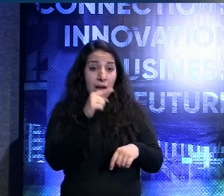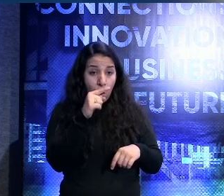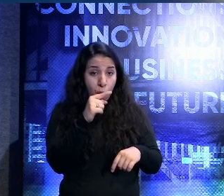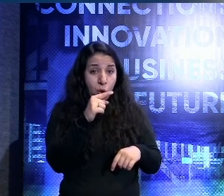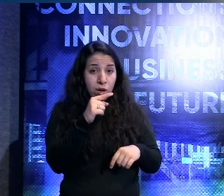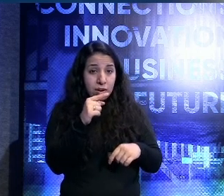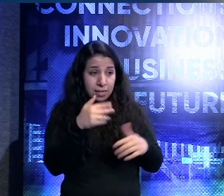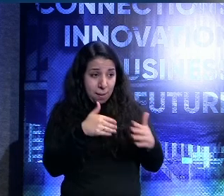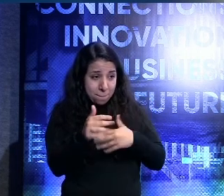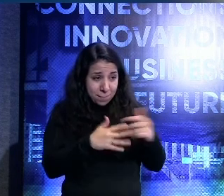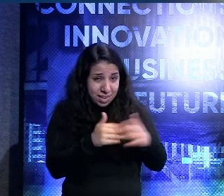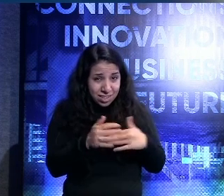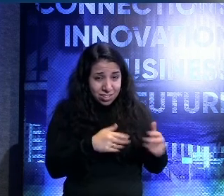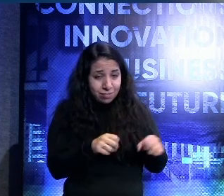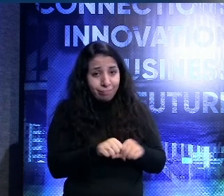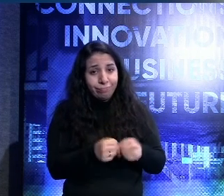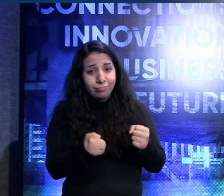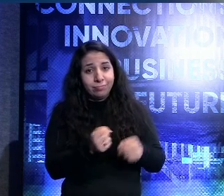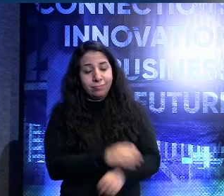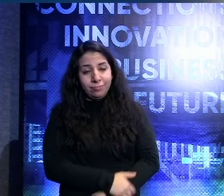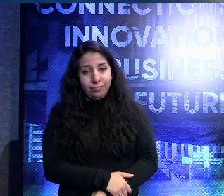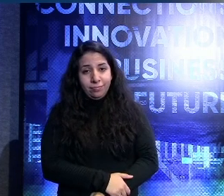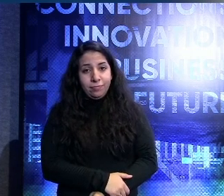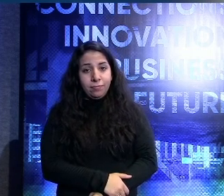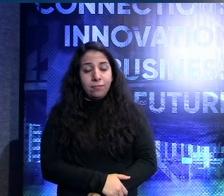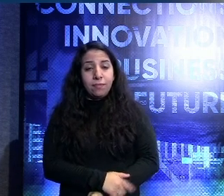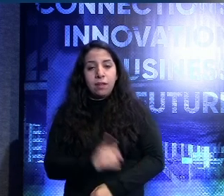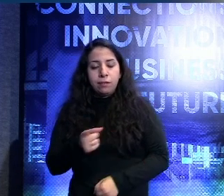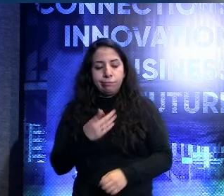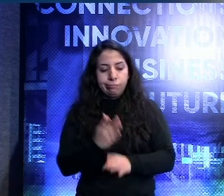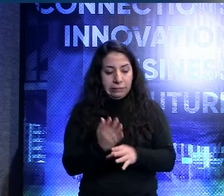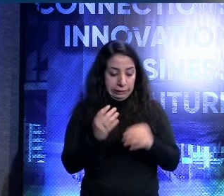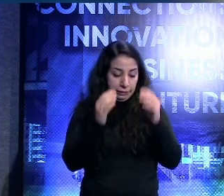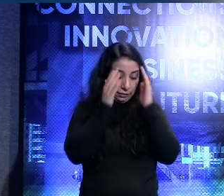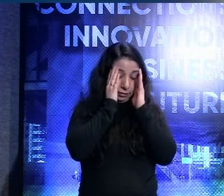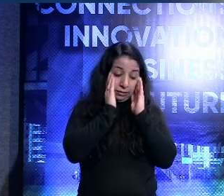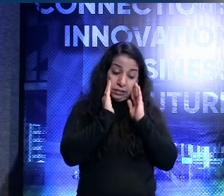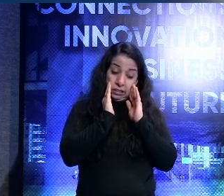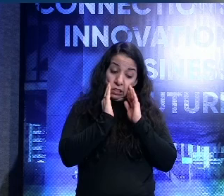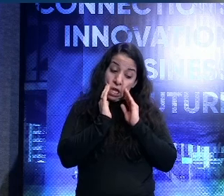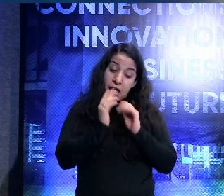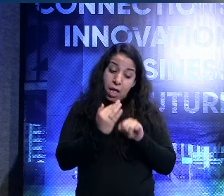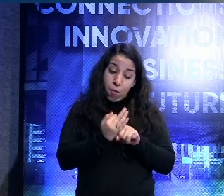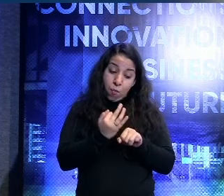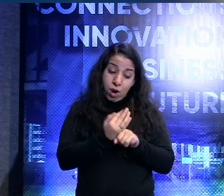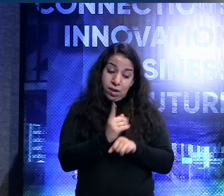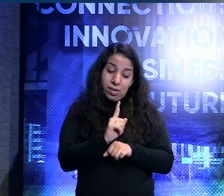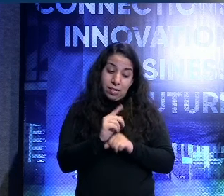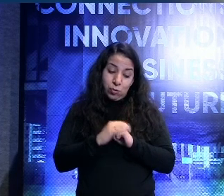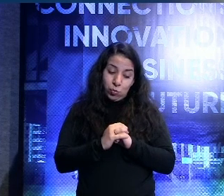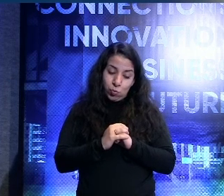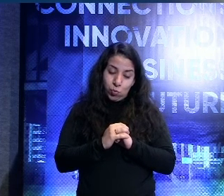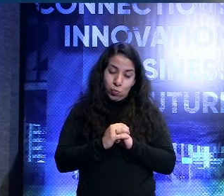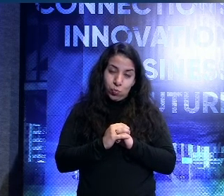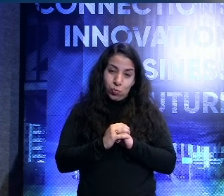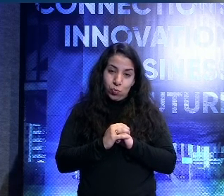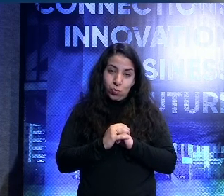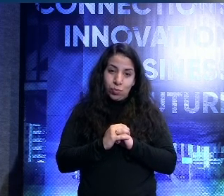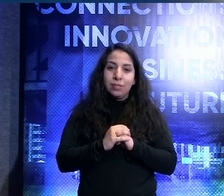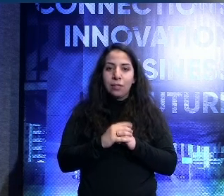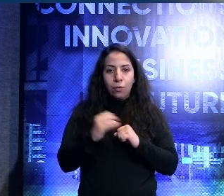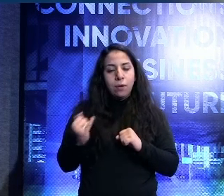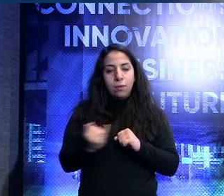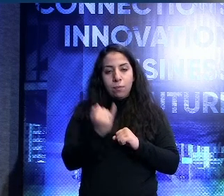zumbi, o treco cai. E a gente descobre que não era tão resiliente assim. Então, isso também é importante a gente